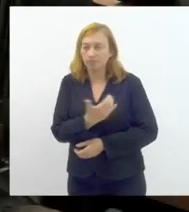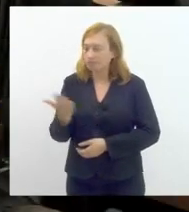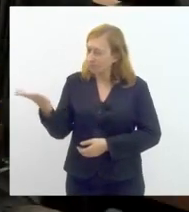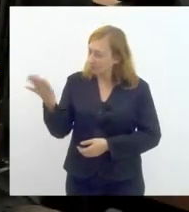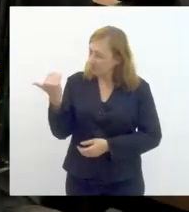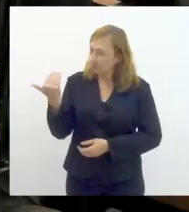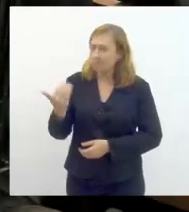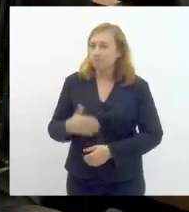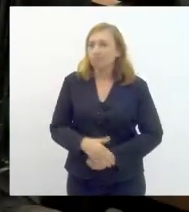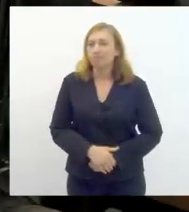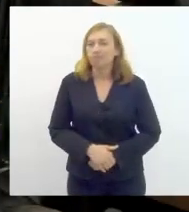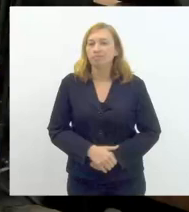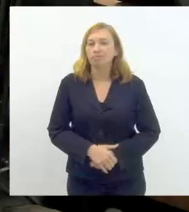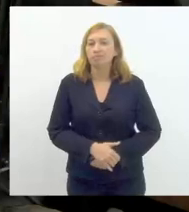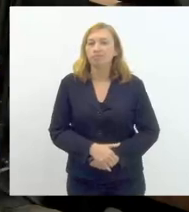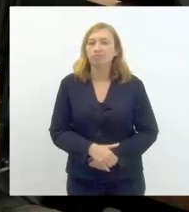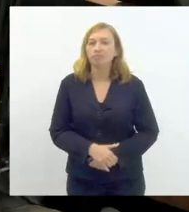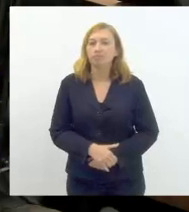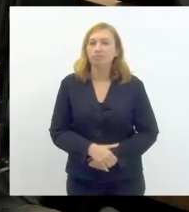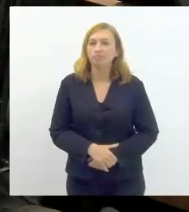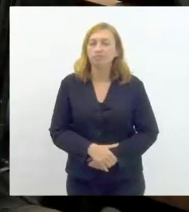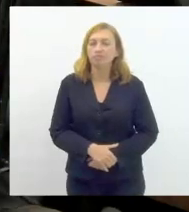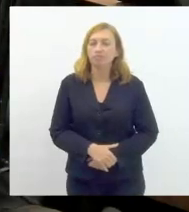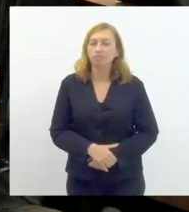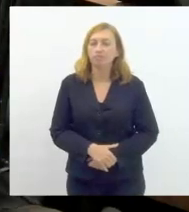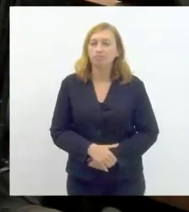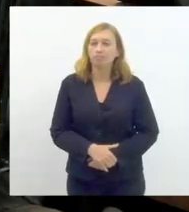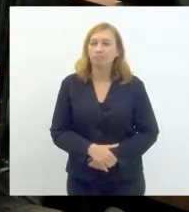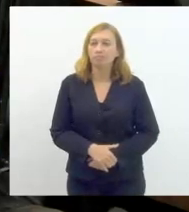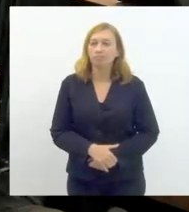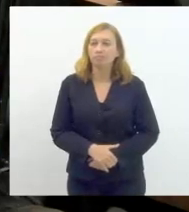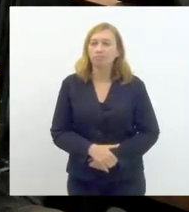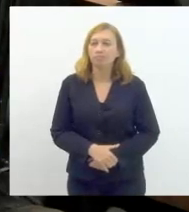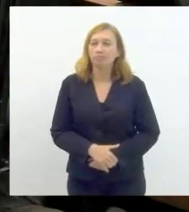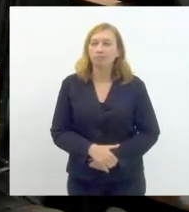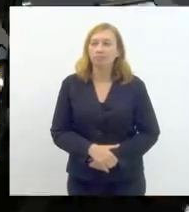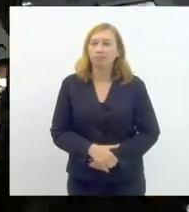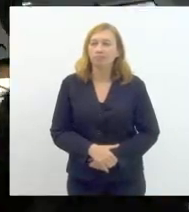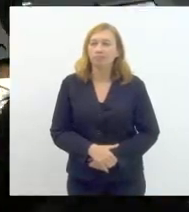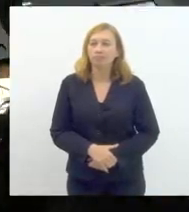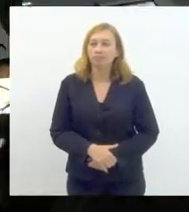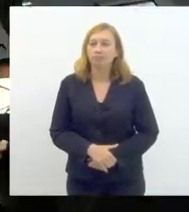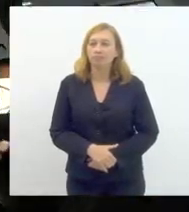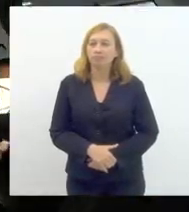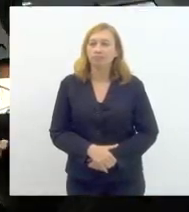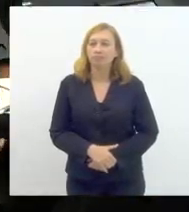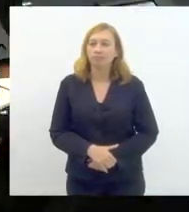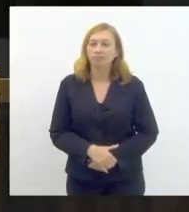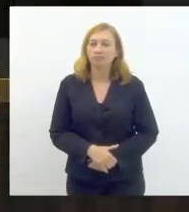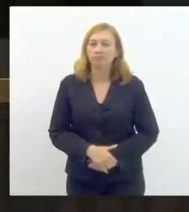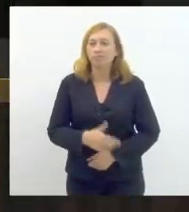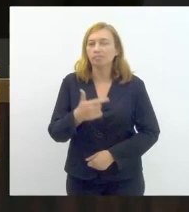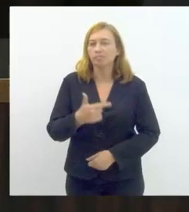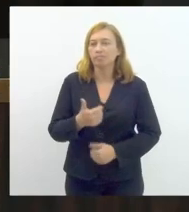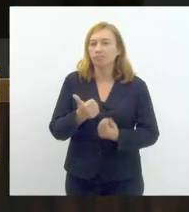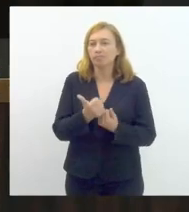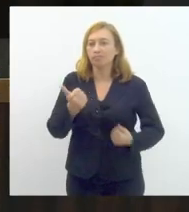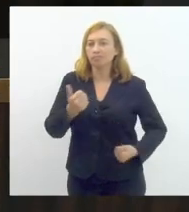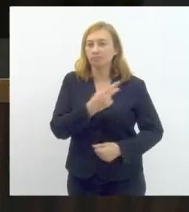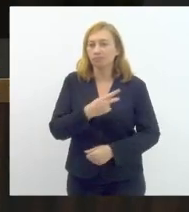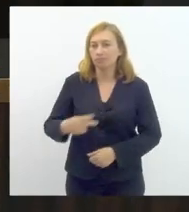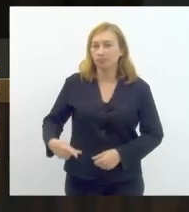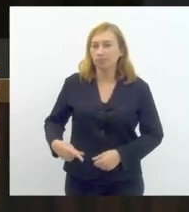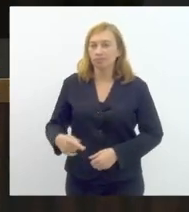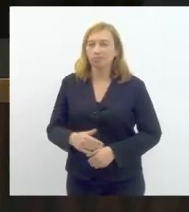cá, Rebeca. O segundo vice-presidente,